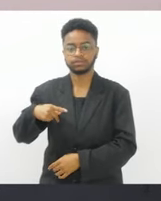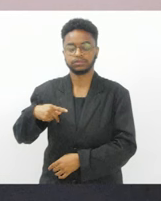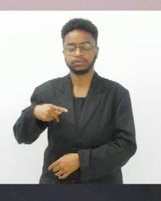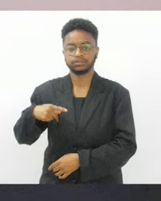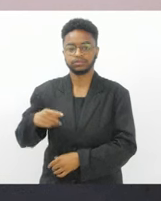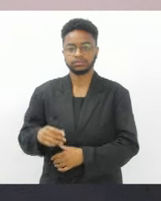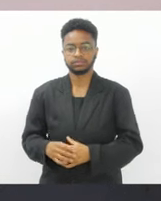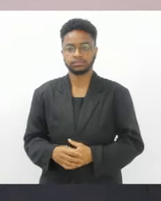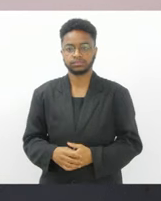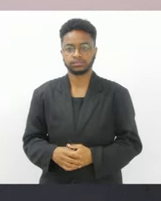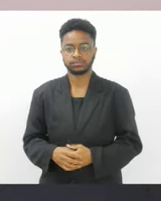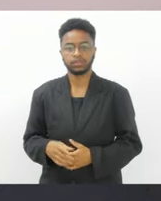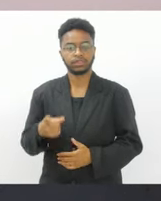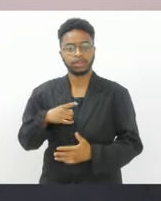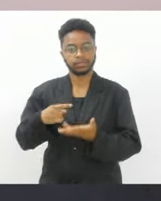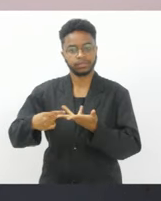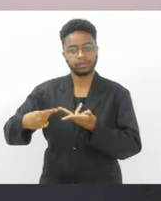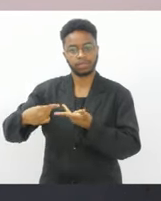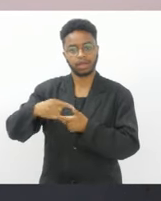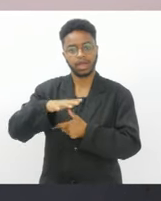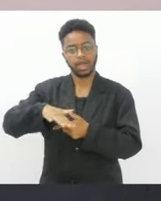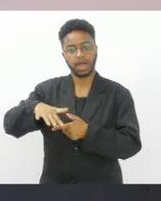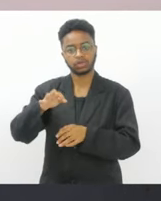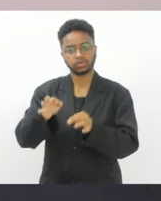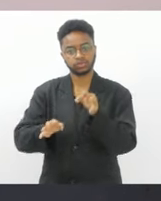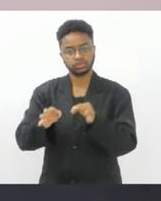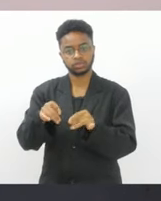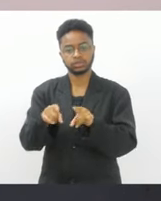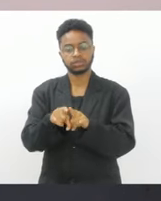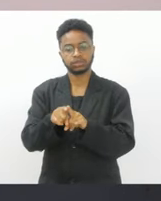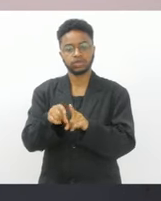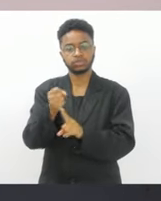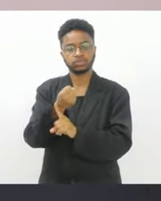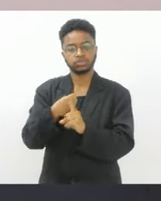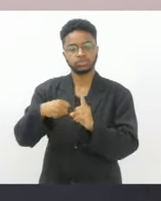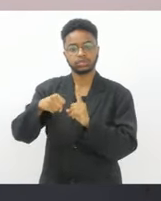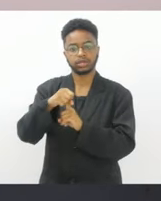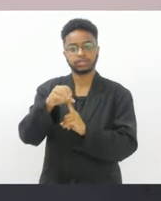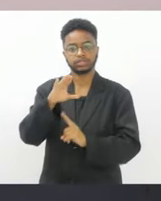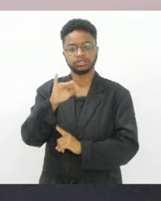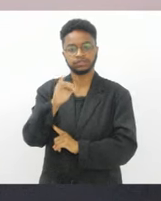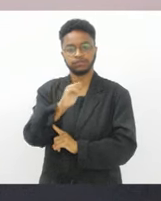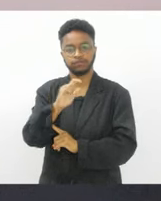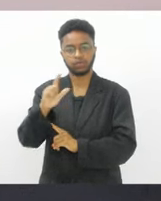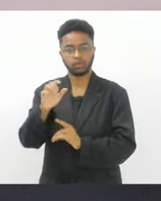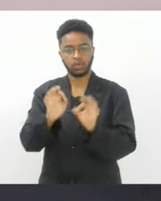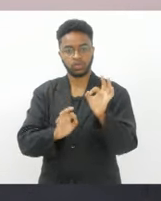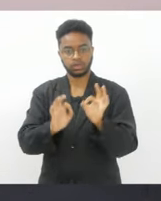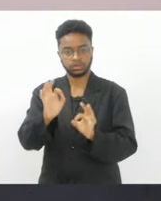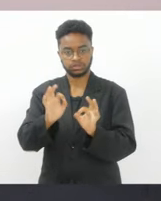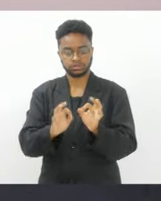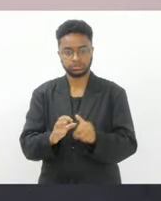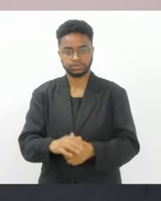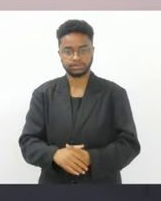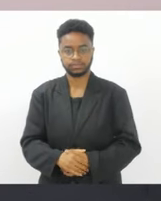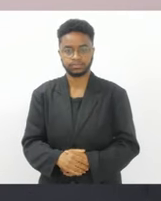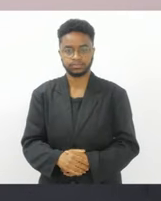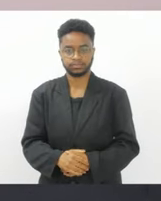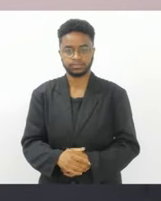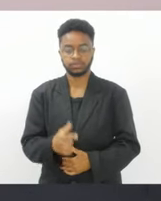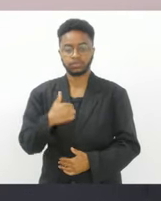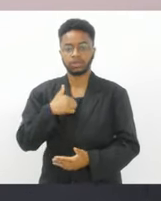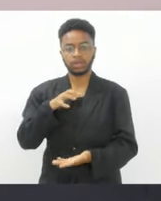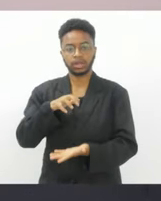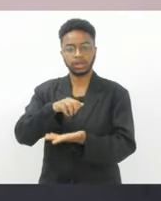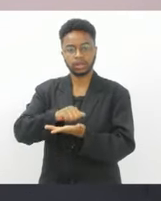demandas judiciais e a sociedade civil organizada. Registro aqui